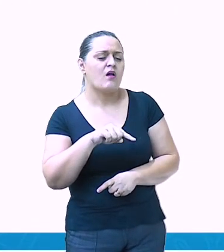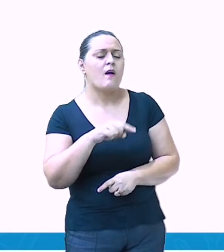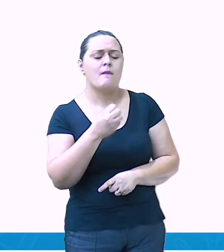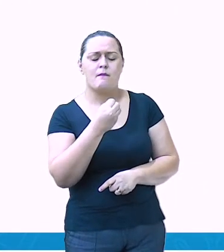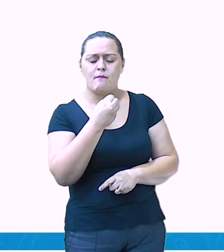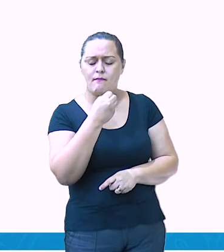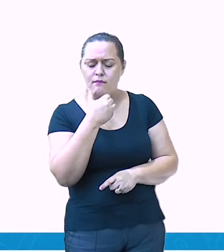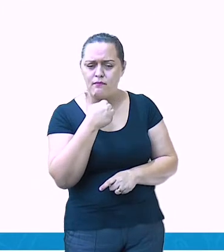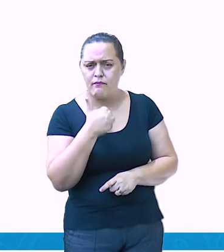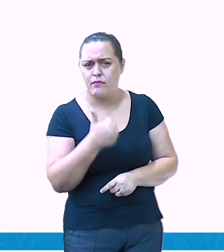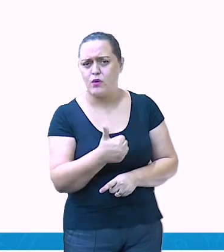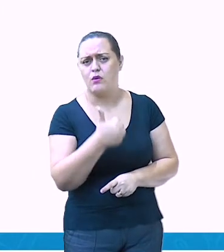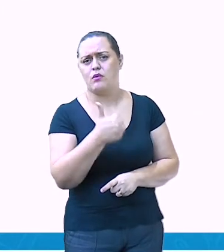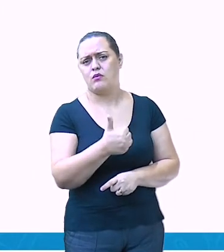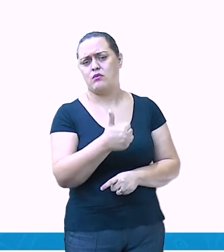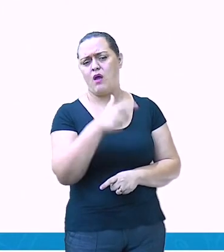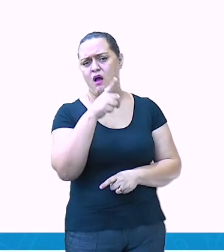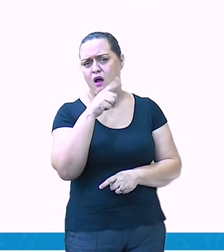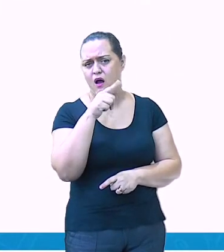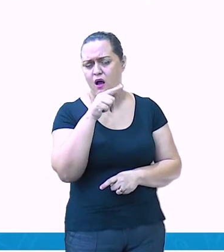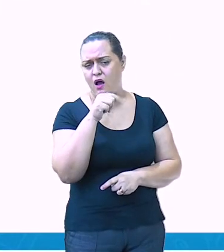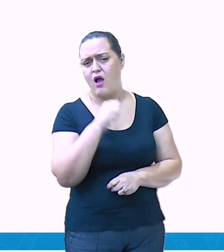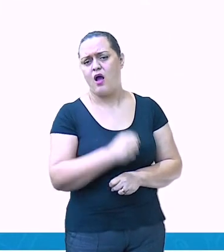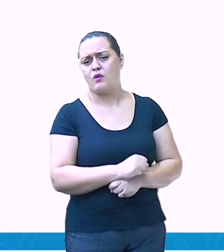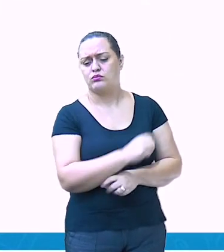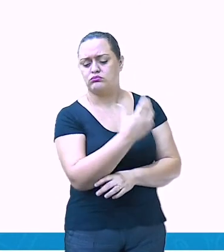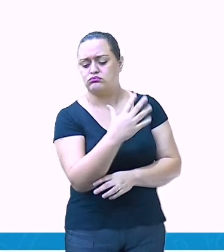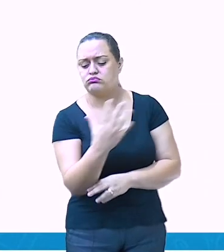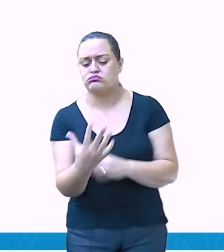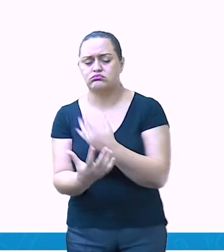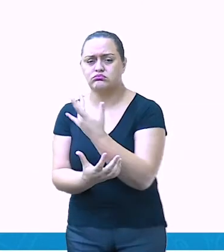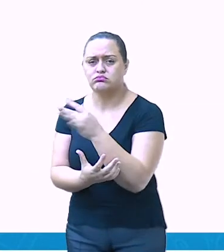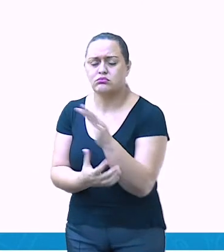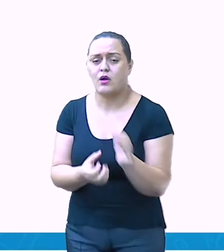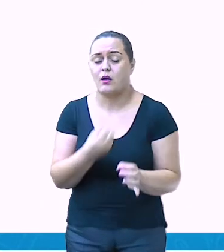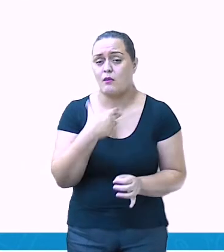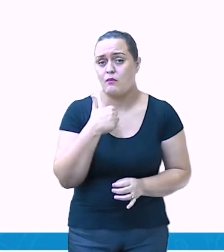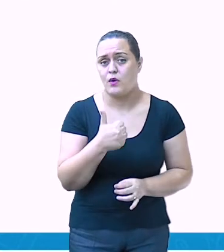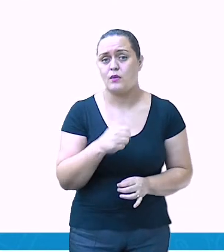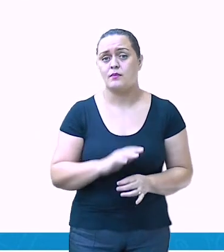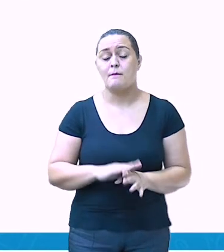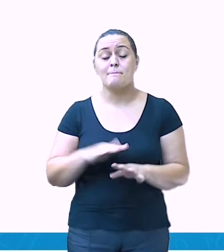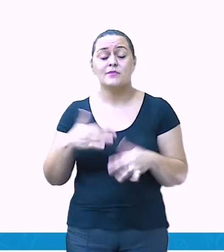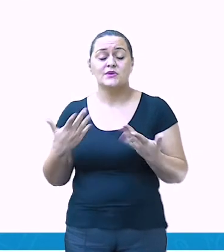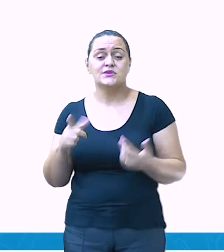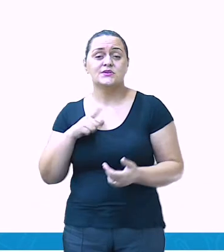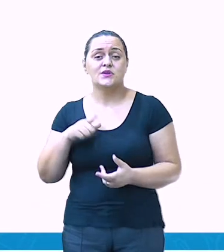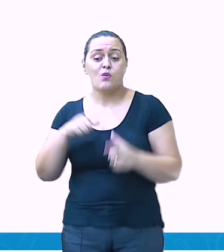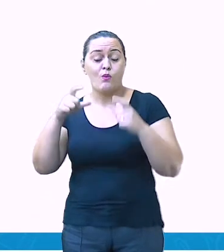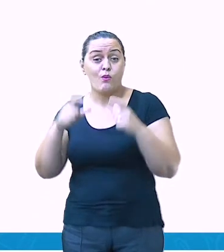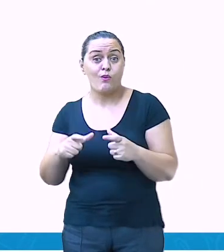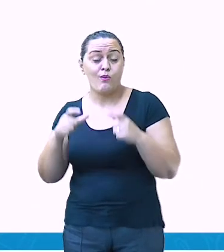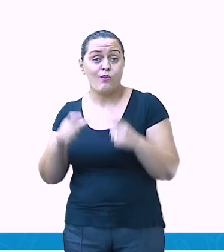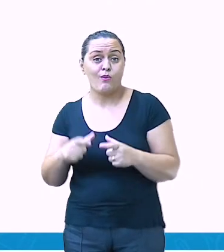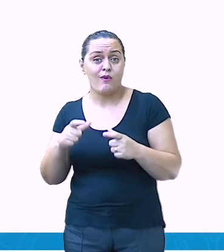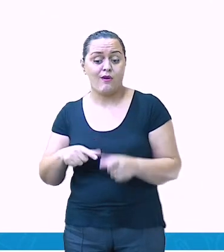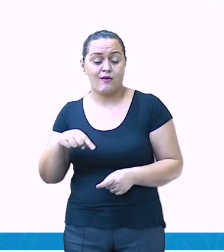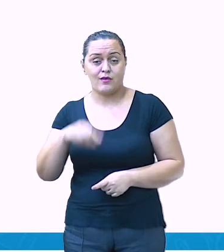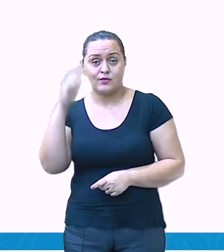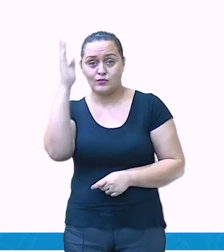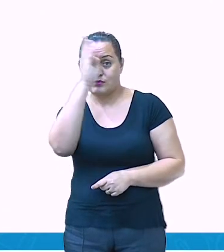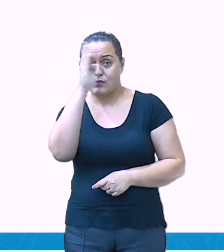de matas. Mas nós temos estados no nosso país que são extremamente